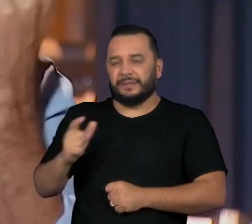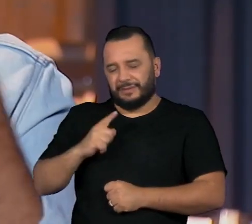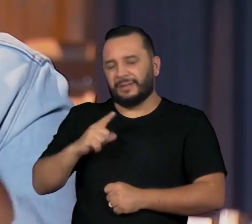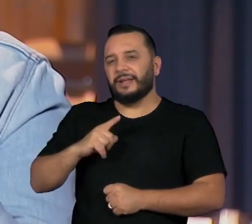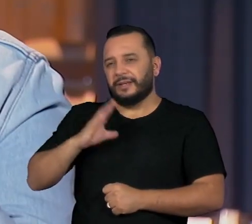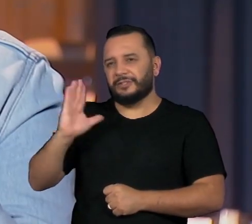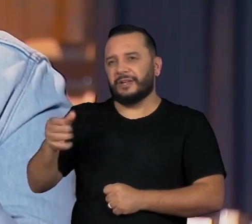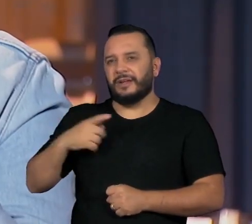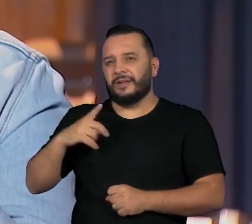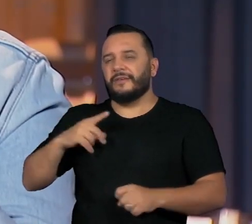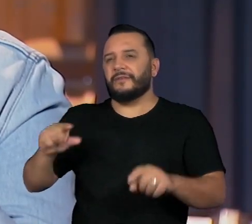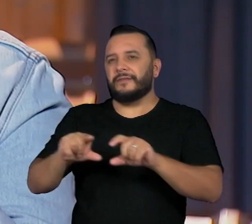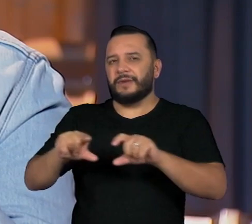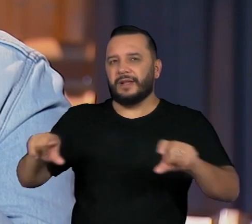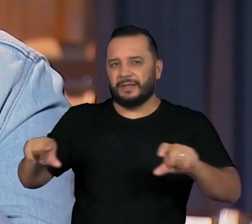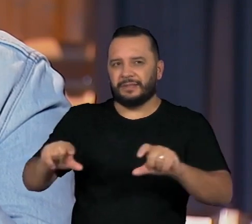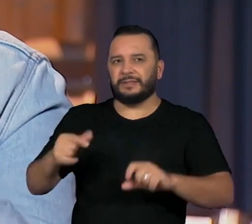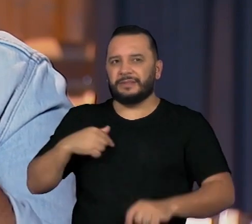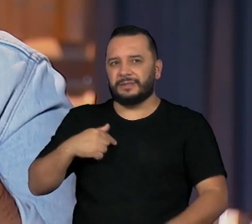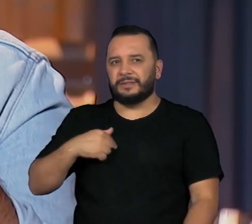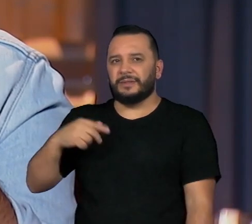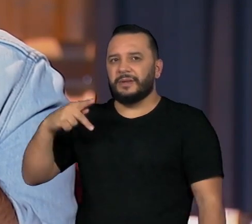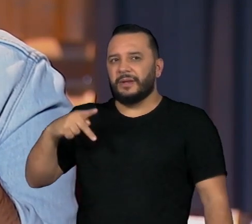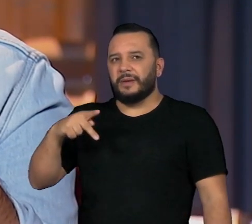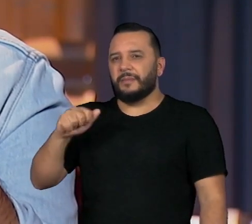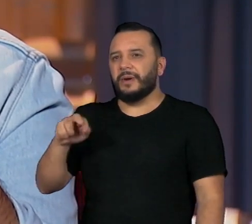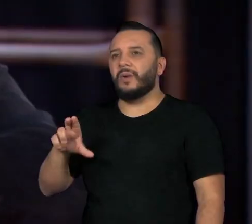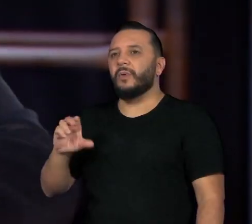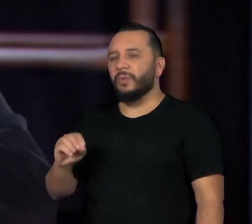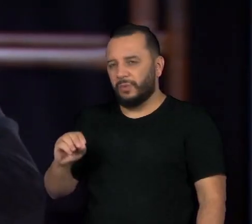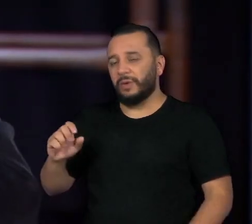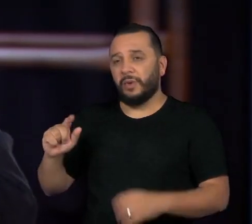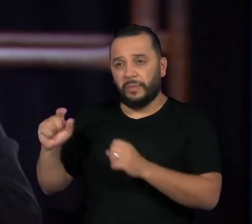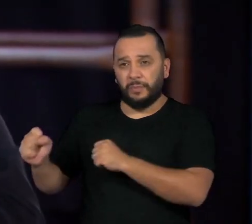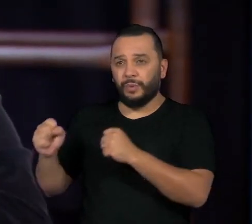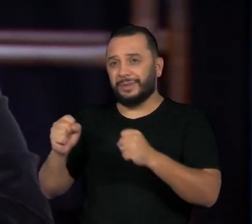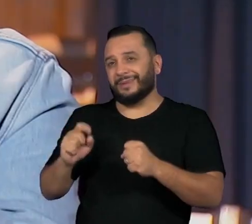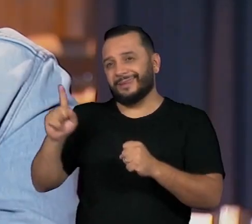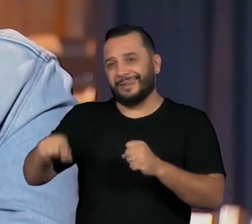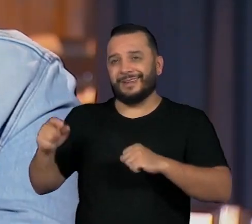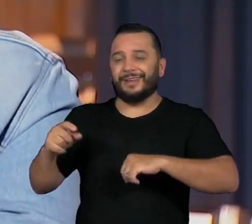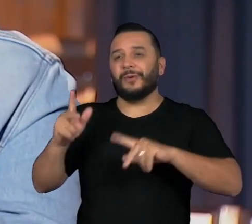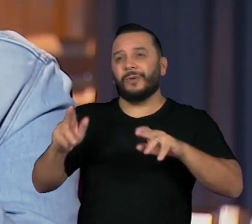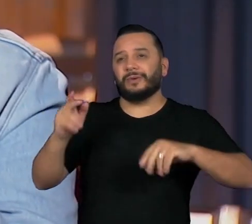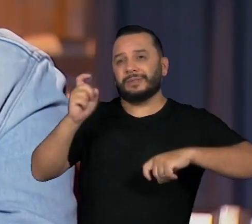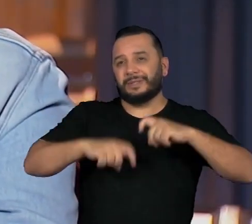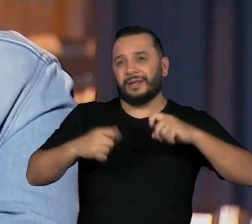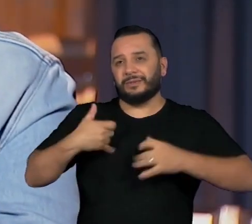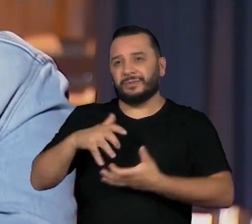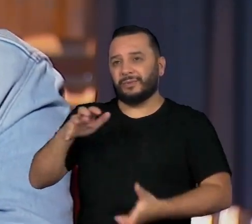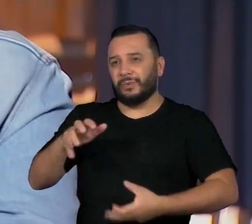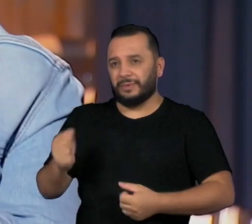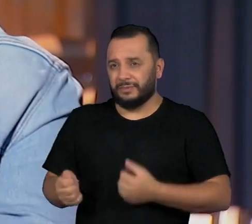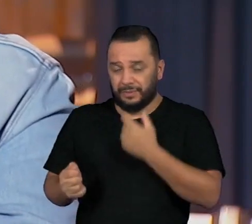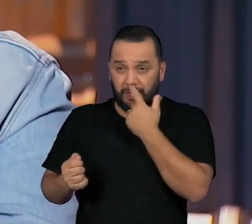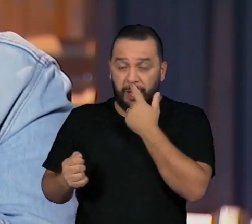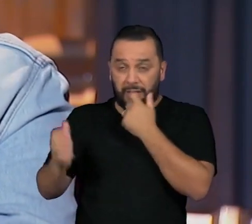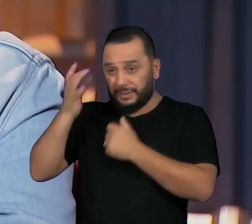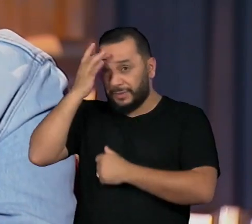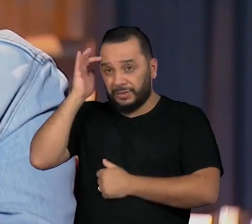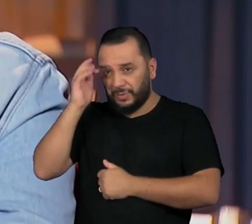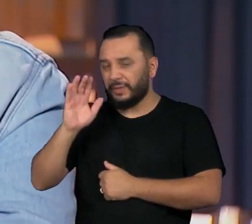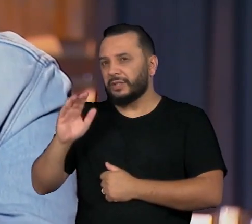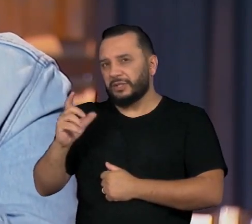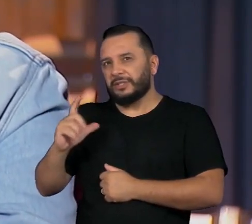ouvi outro dia, né, que o poder é o sexo dos idosos. Né? Então, essas pessoas que estão presas nesses jogos de poder